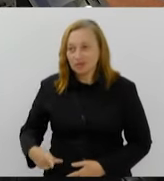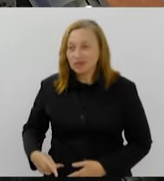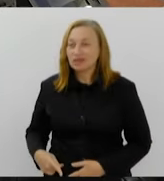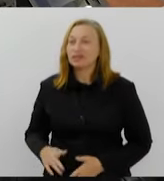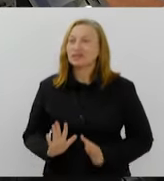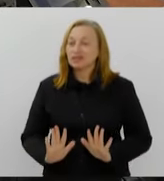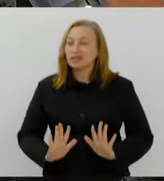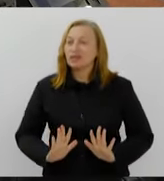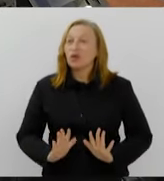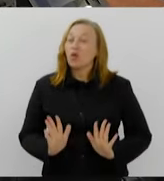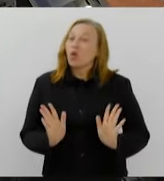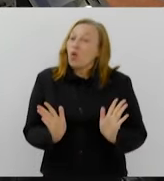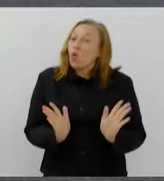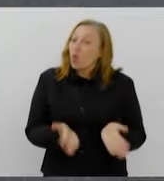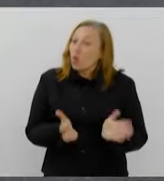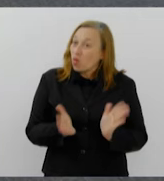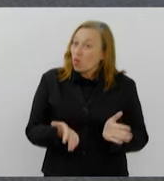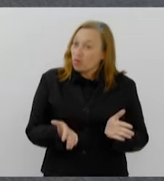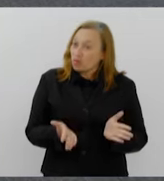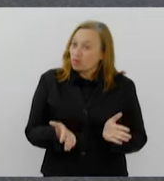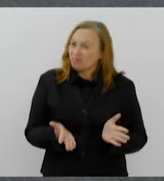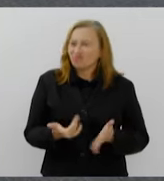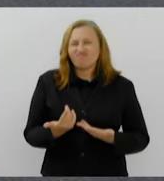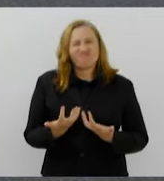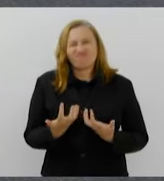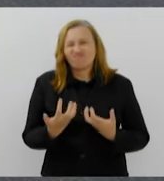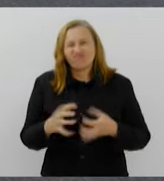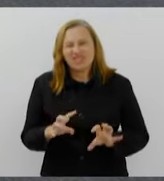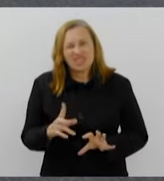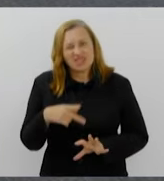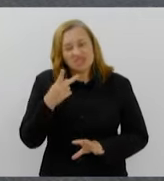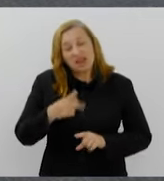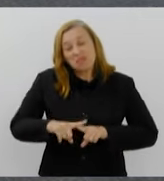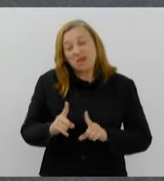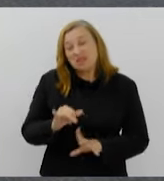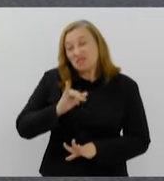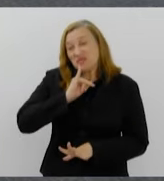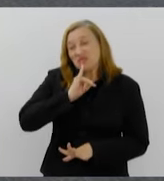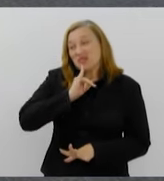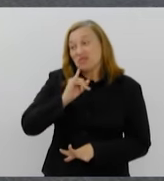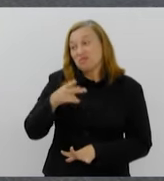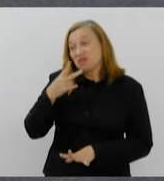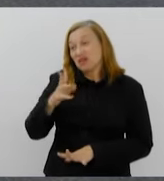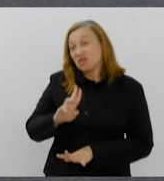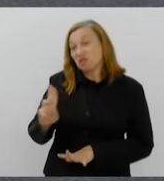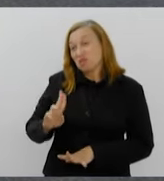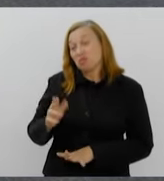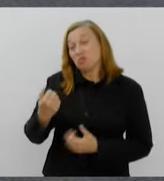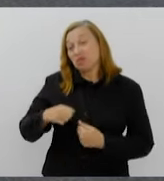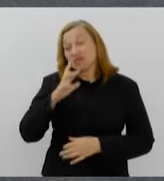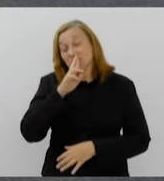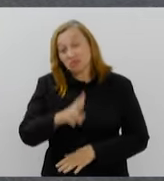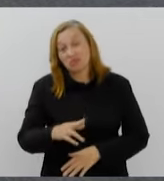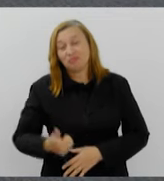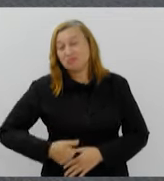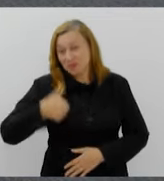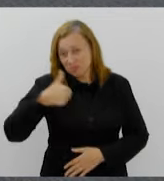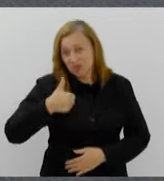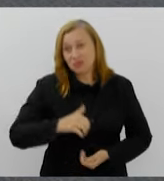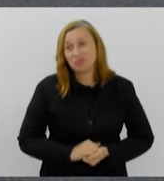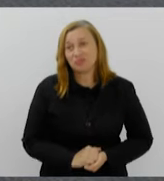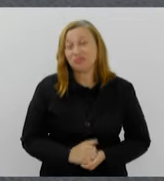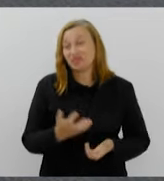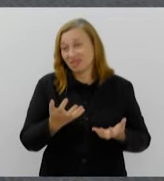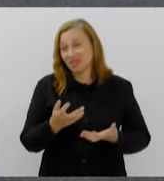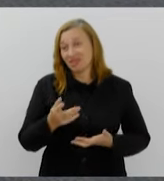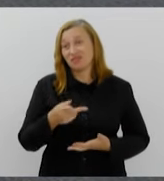favor Hoje hoje eu não tava nem muito afim mas infelizmente eu fui citada vou ter que responder não primeiro lugar queria